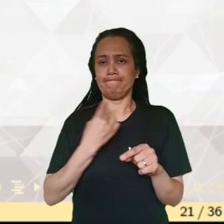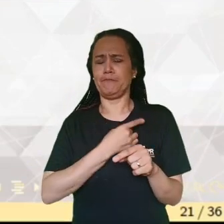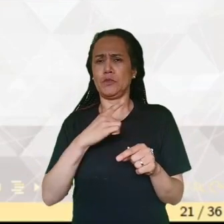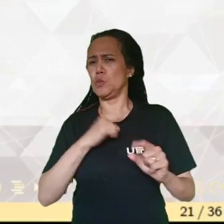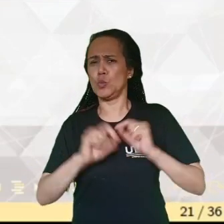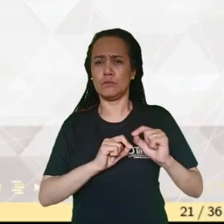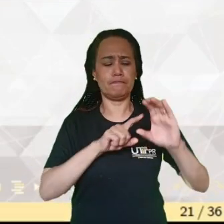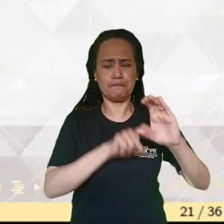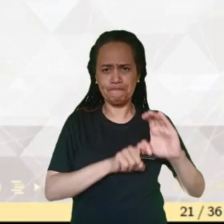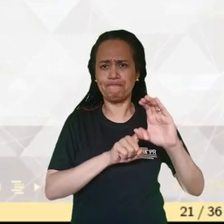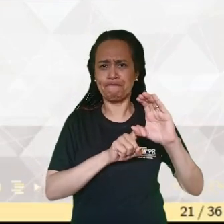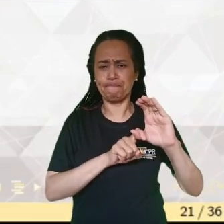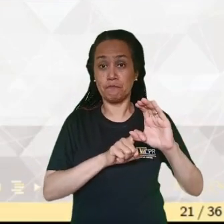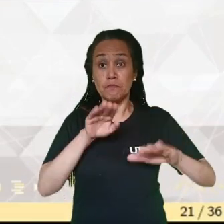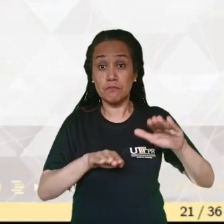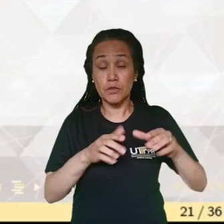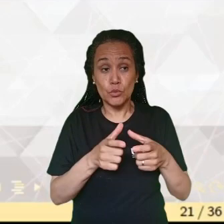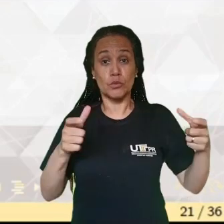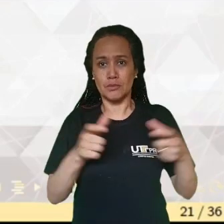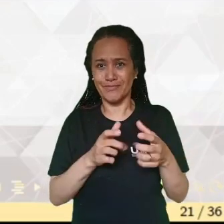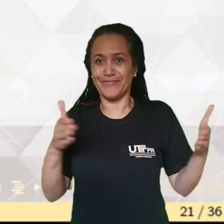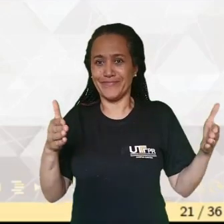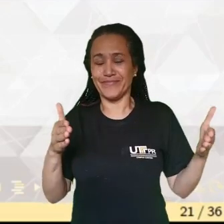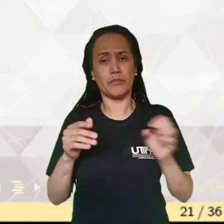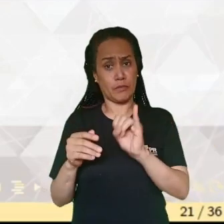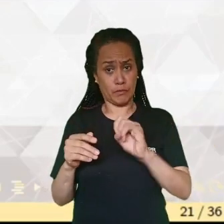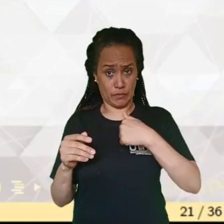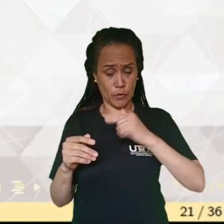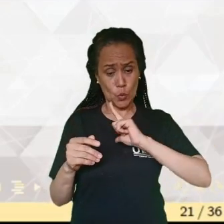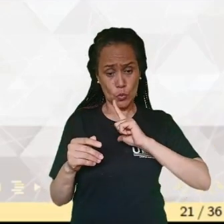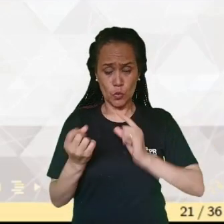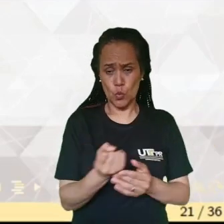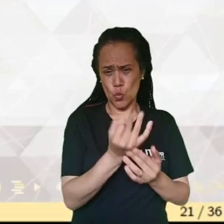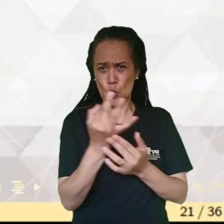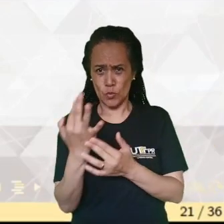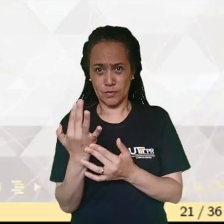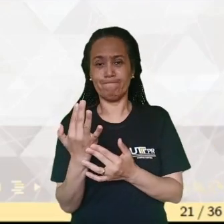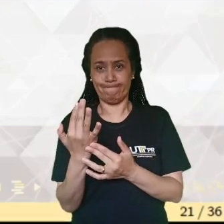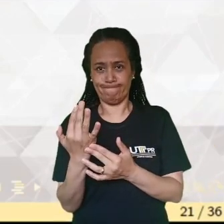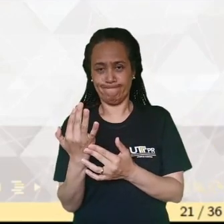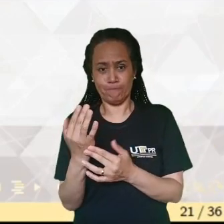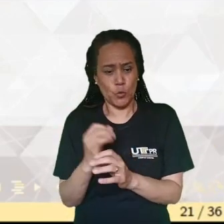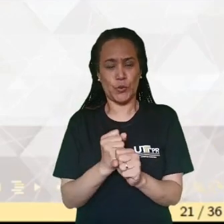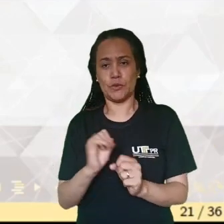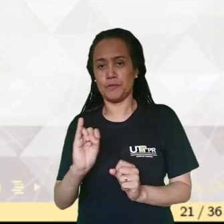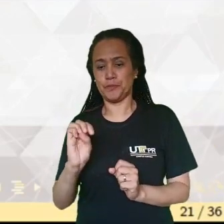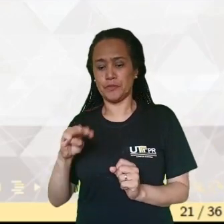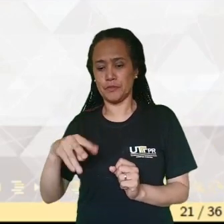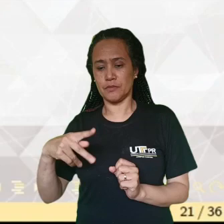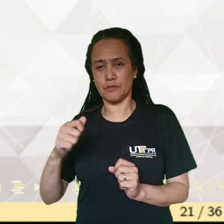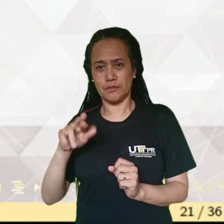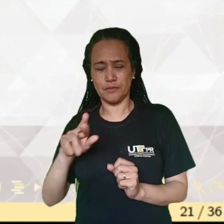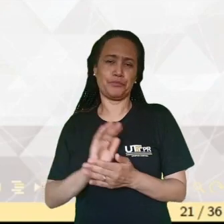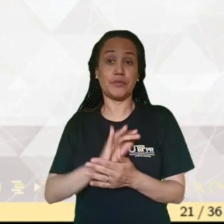uma dependência do tamanho. O que significa isso? Se eu tenho uma quantidade que ela é ímpar,